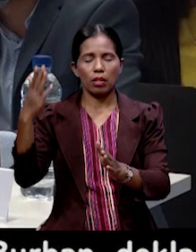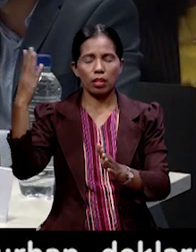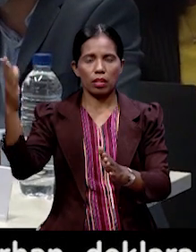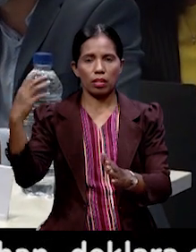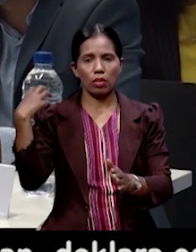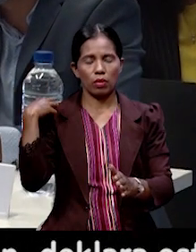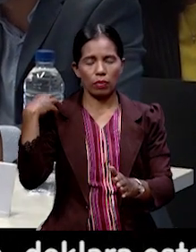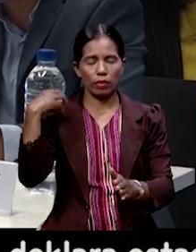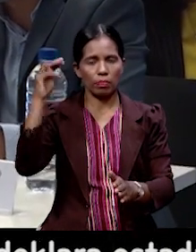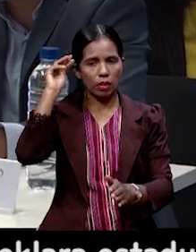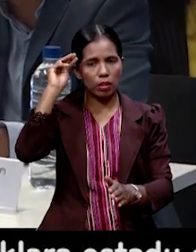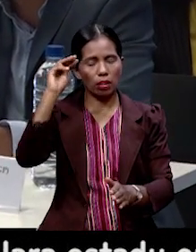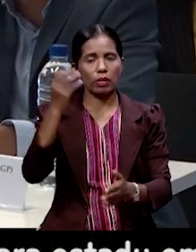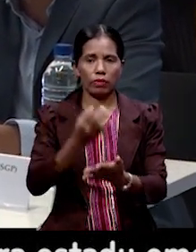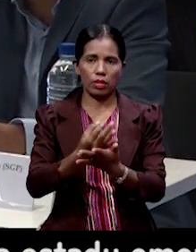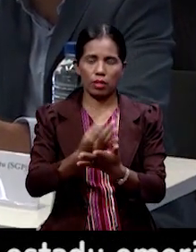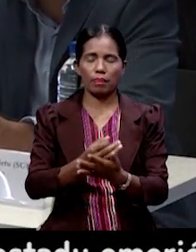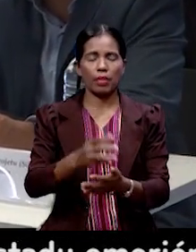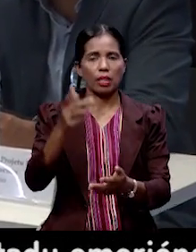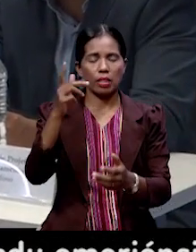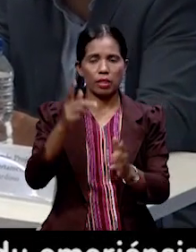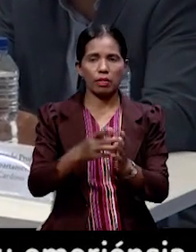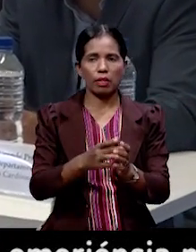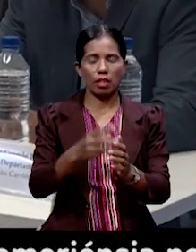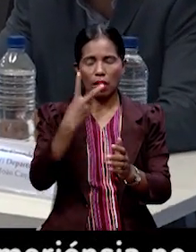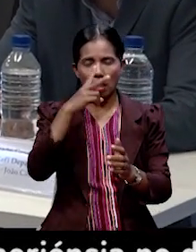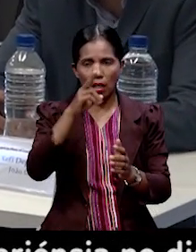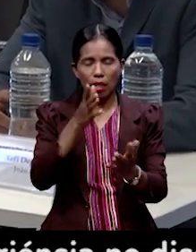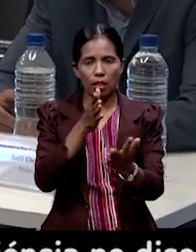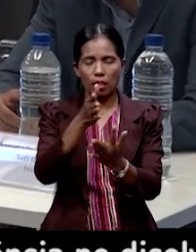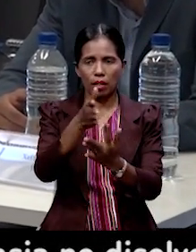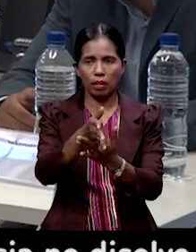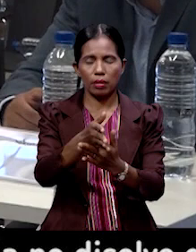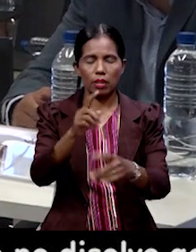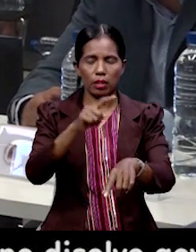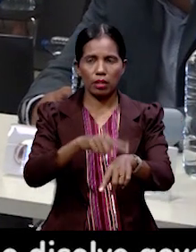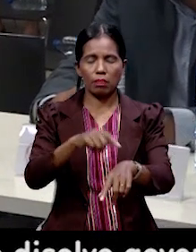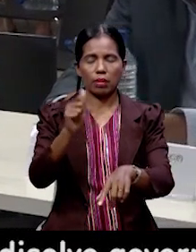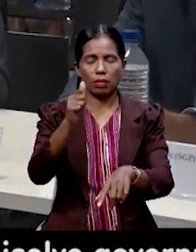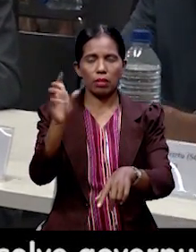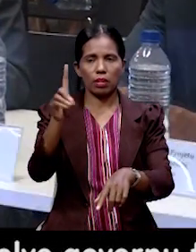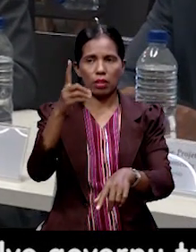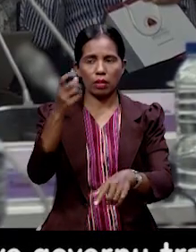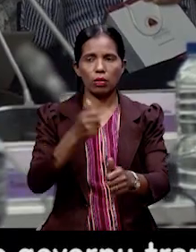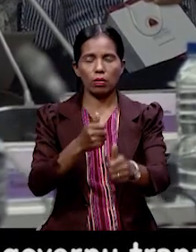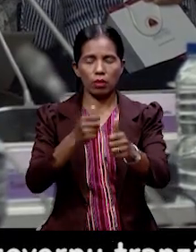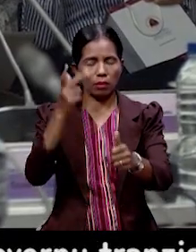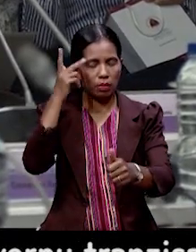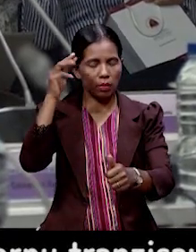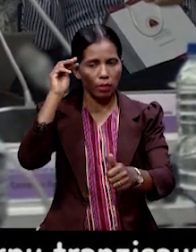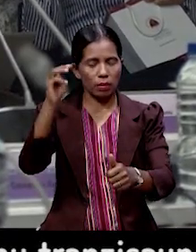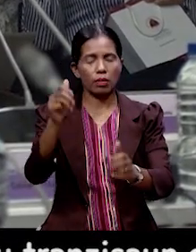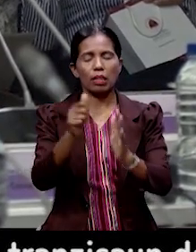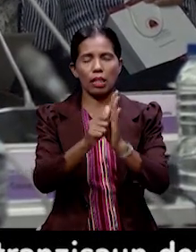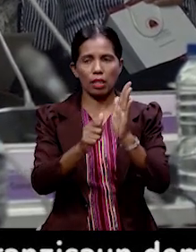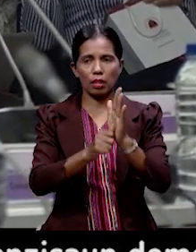Ministério Finanças. Sefi governo hakatama ba aula seminário nian ia tukusanulu dader tuir duni primeiro ministro ni azenda